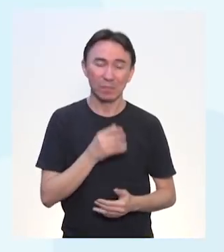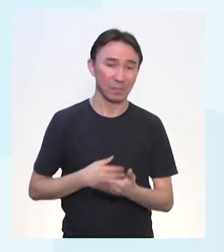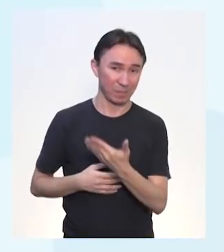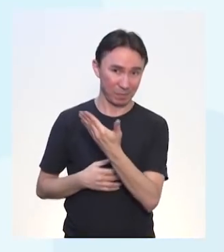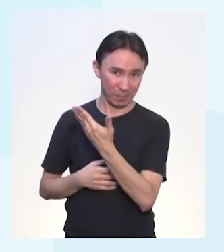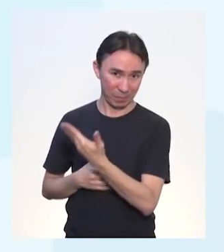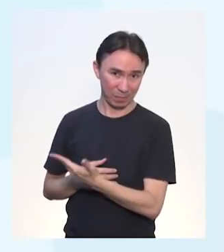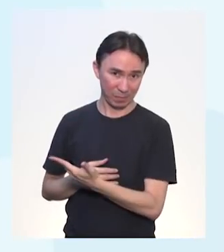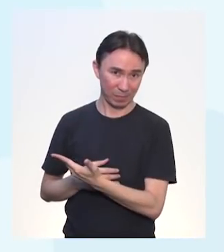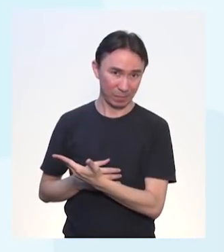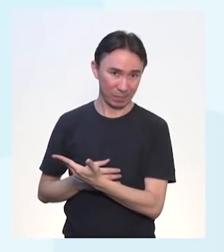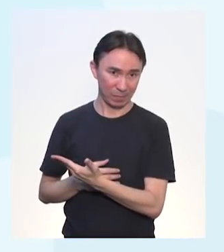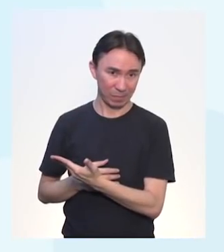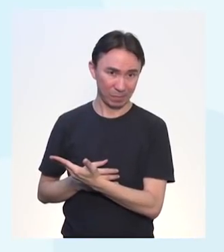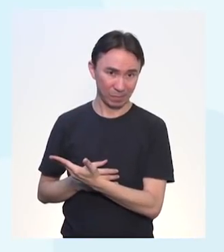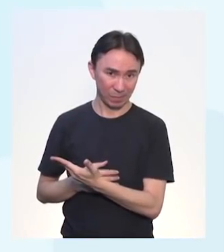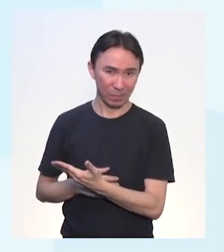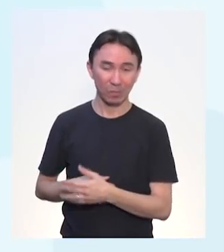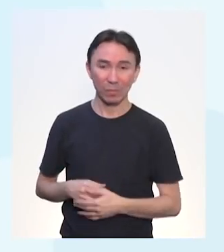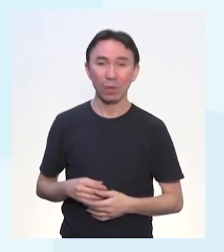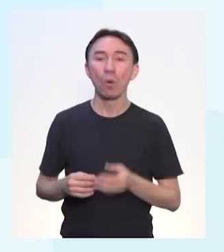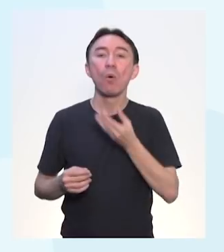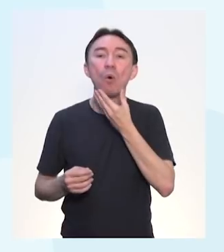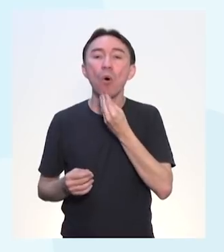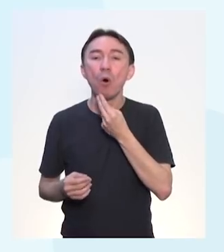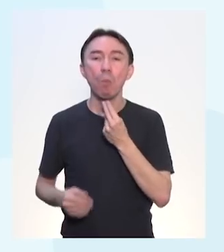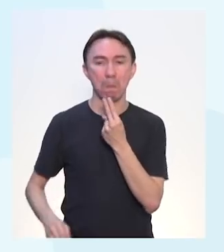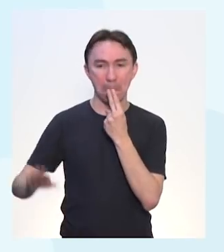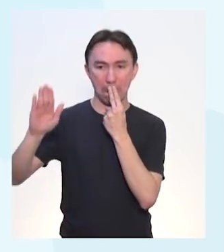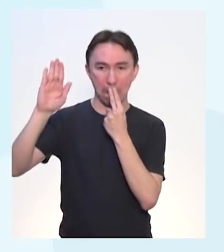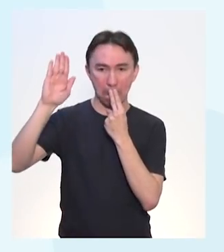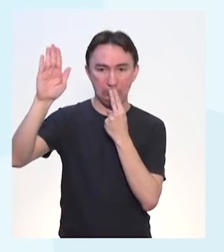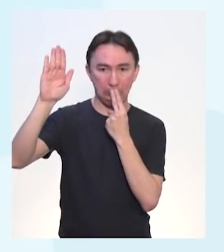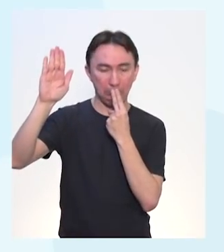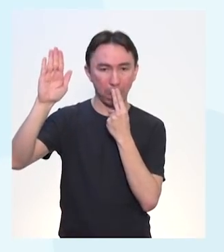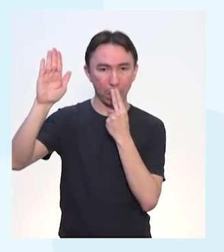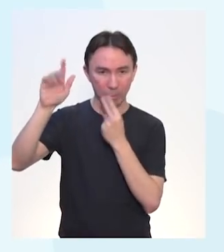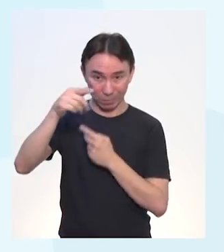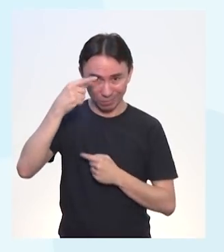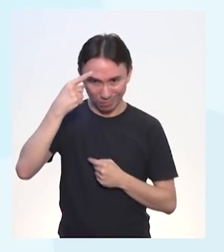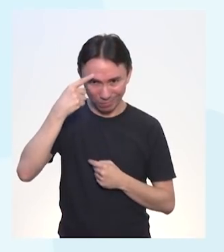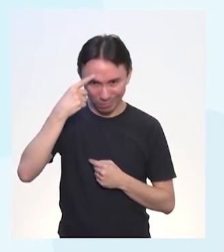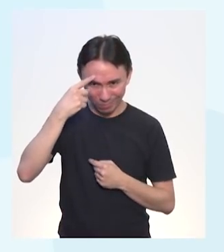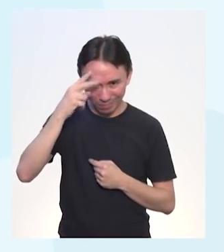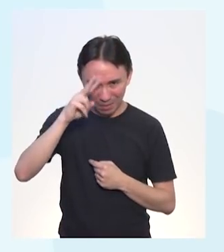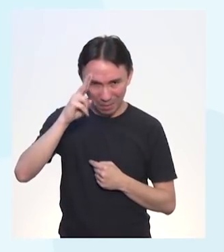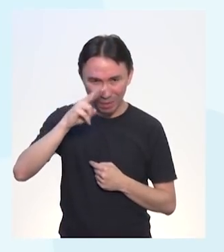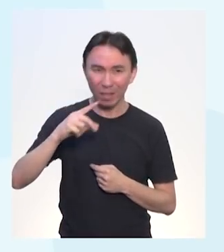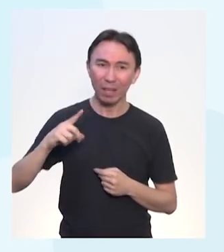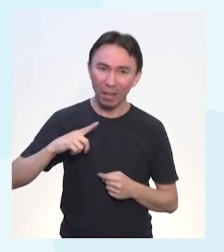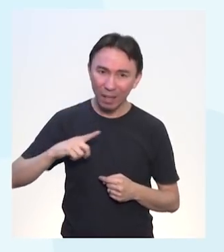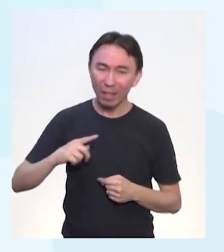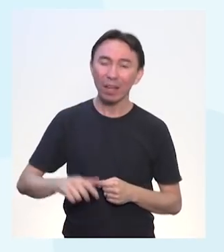Gente, Hitler, para quem não lembra, era austríaco, lutou na Primeira Guerra Mundial,